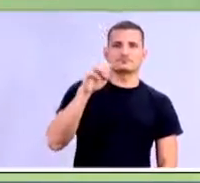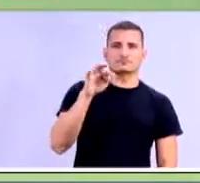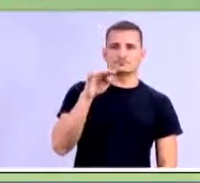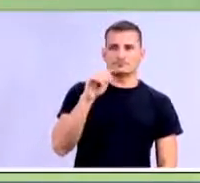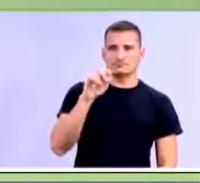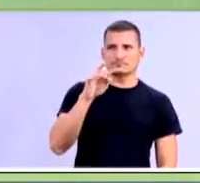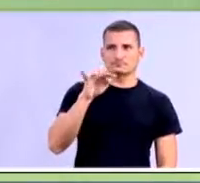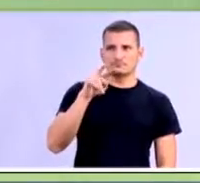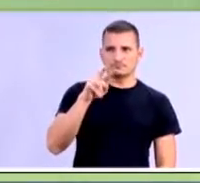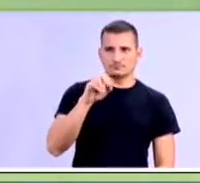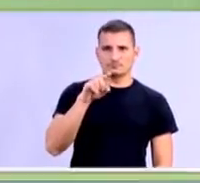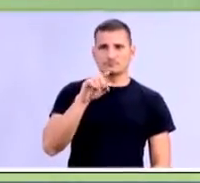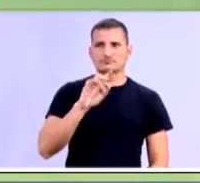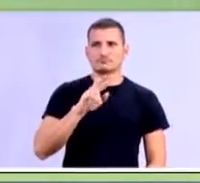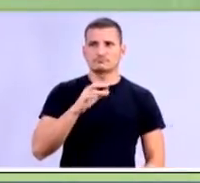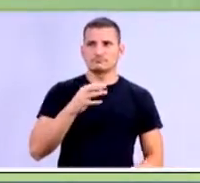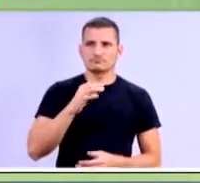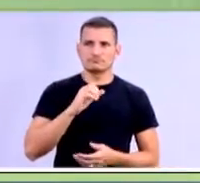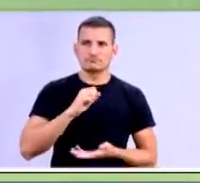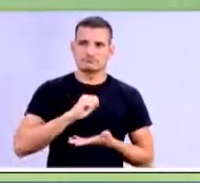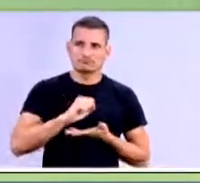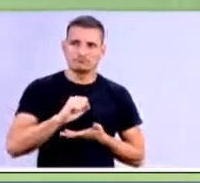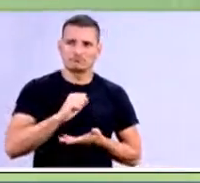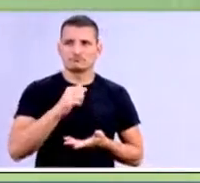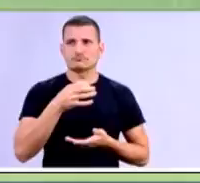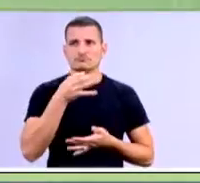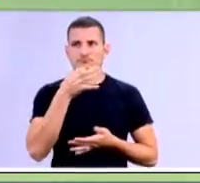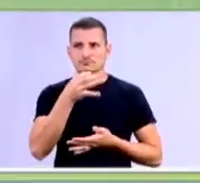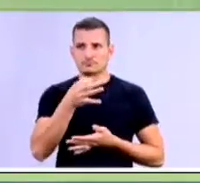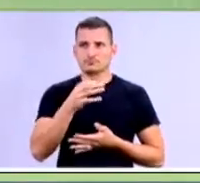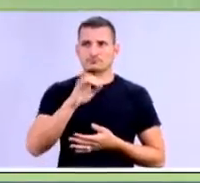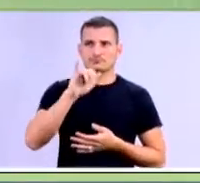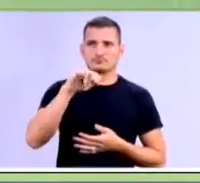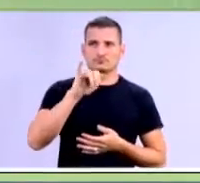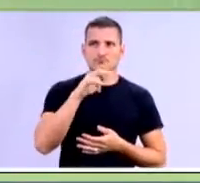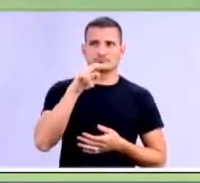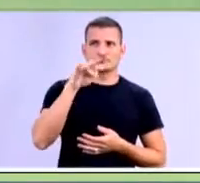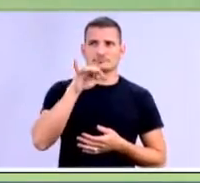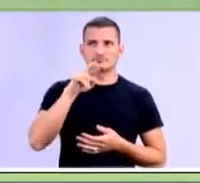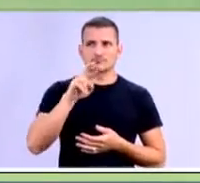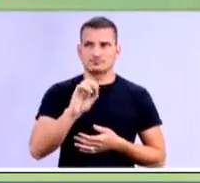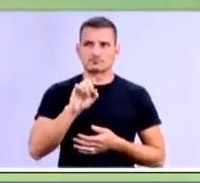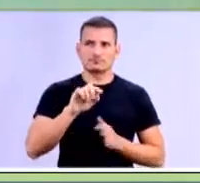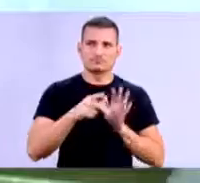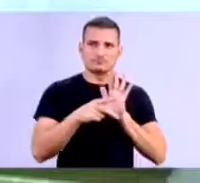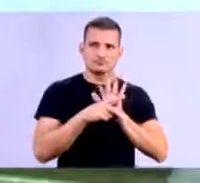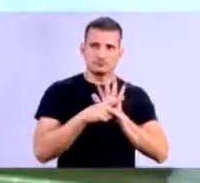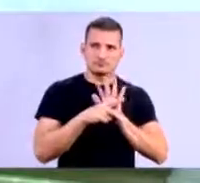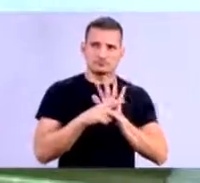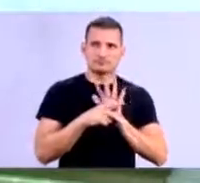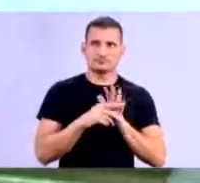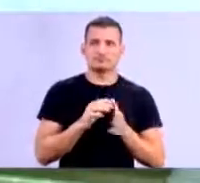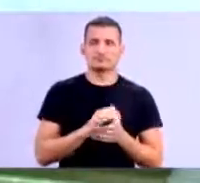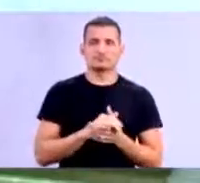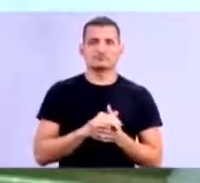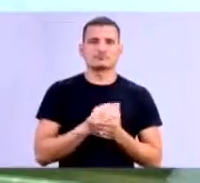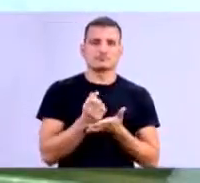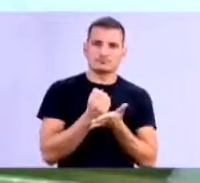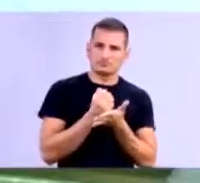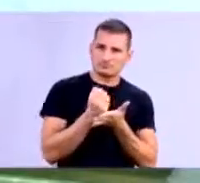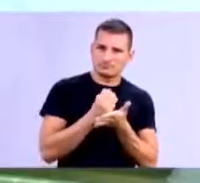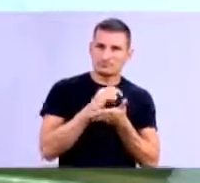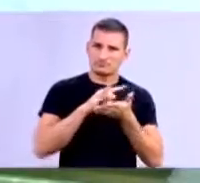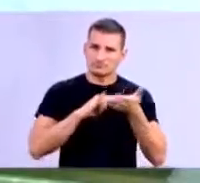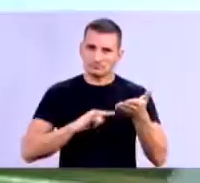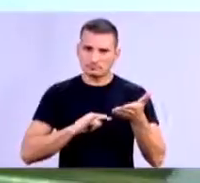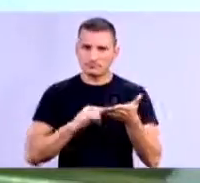vai defender um ponto de vista, e os textos injuntivos, que são próprios de bula de